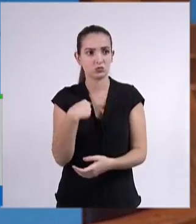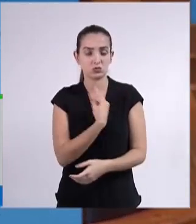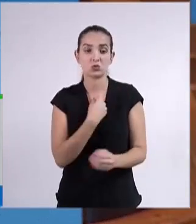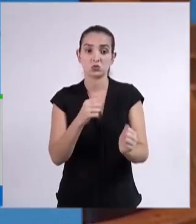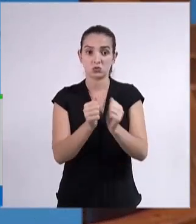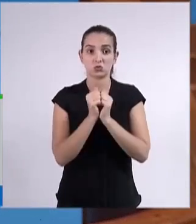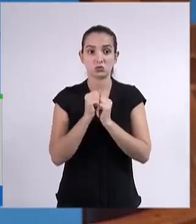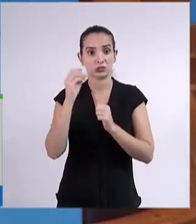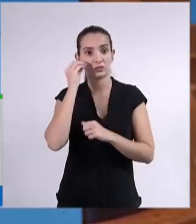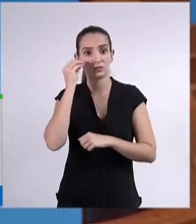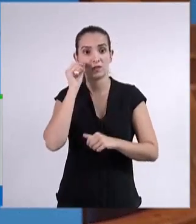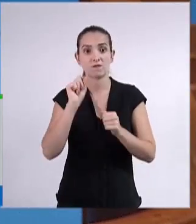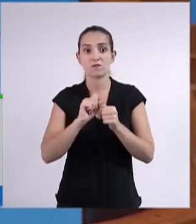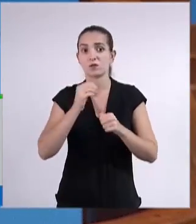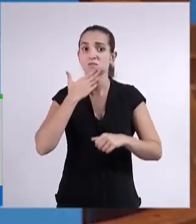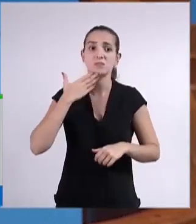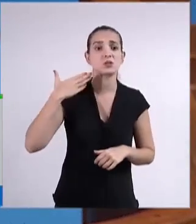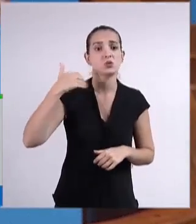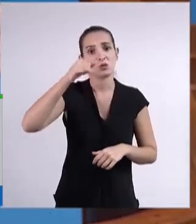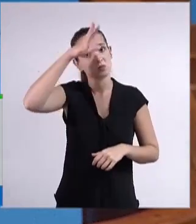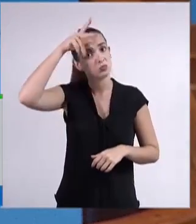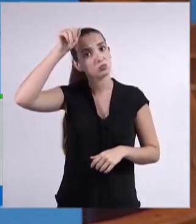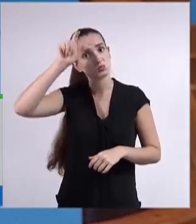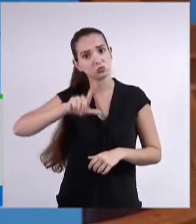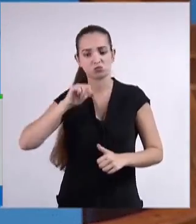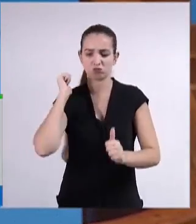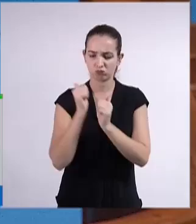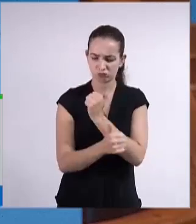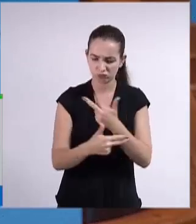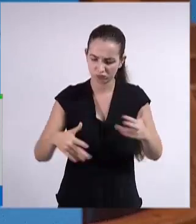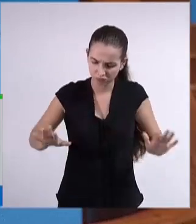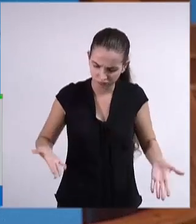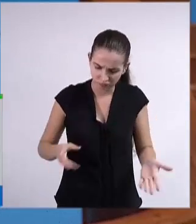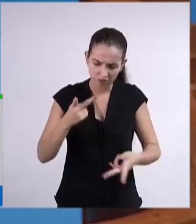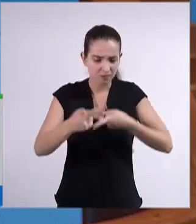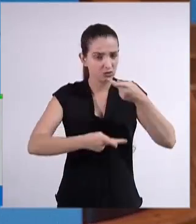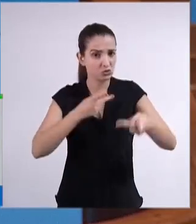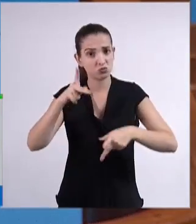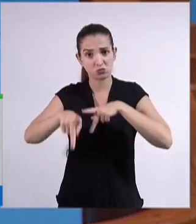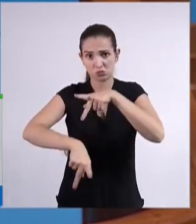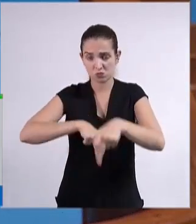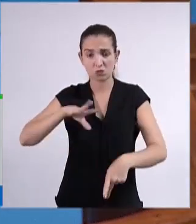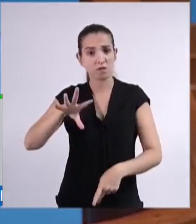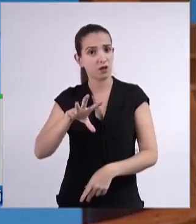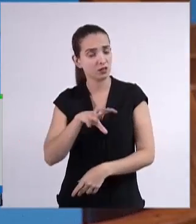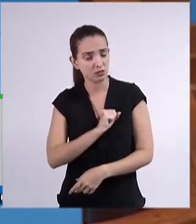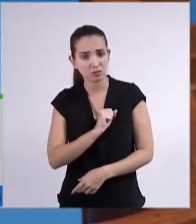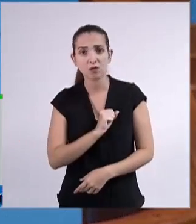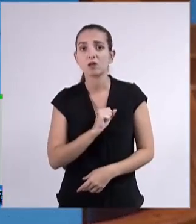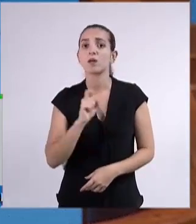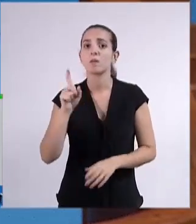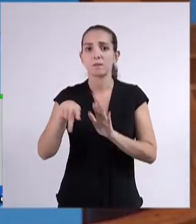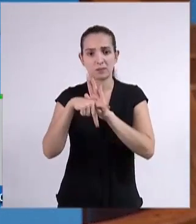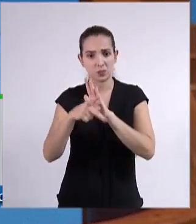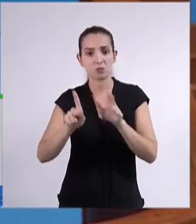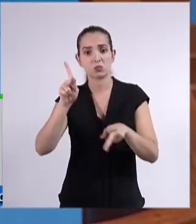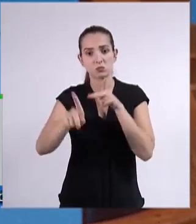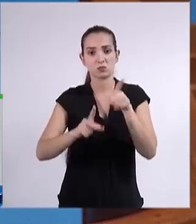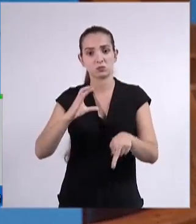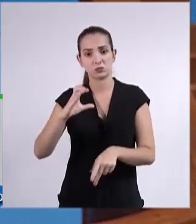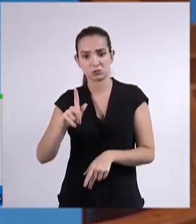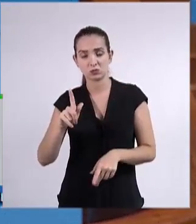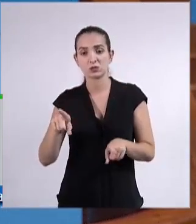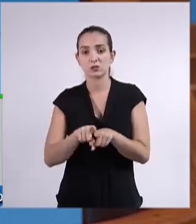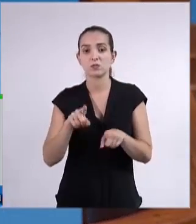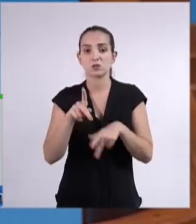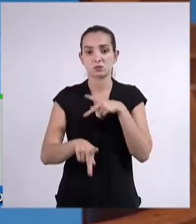tentar fazer o melhor pelo futebol do Mato Grosso do Sul, que é uma paixão da nossa população, é uma paixão do campograndense, do